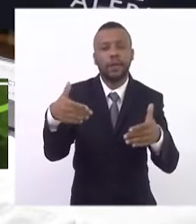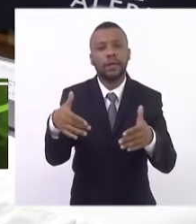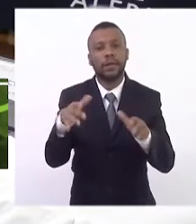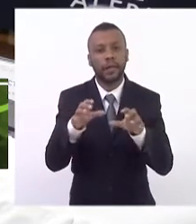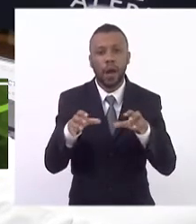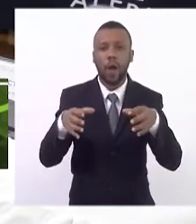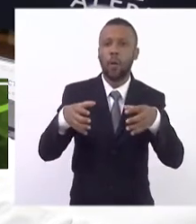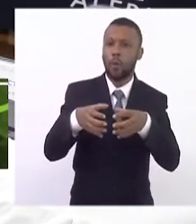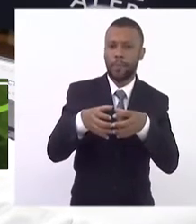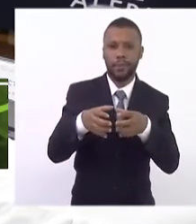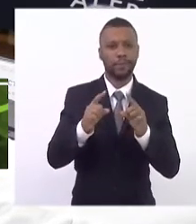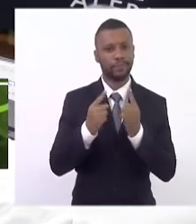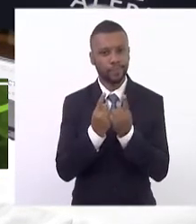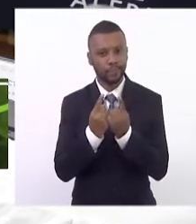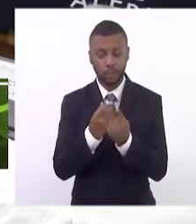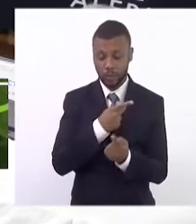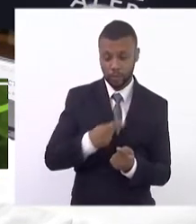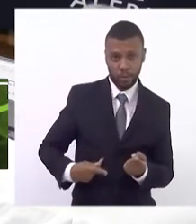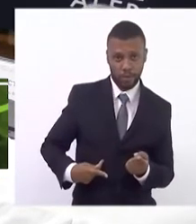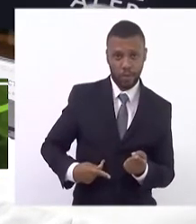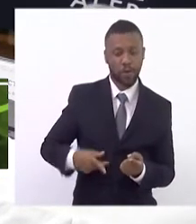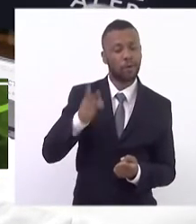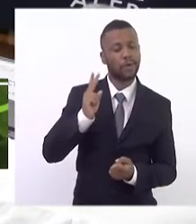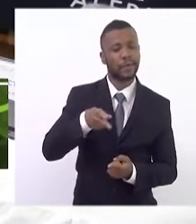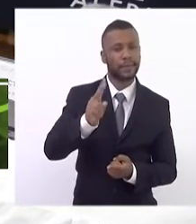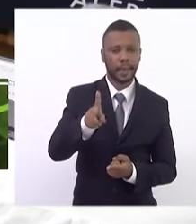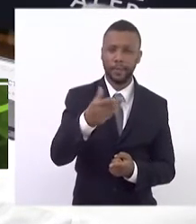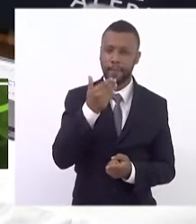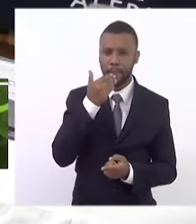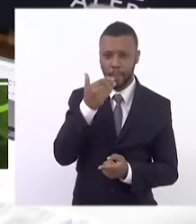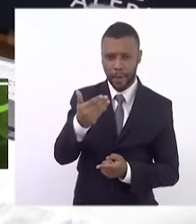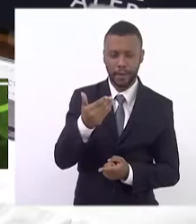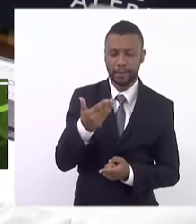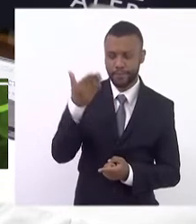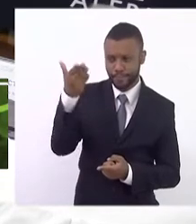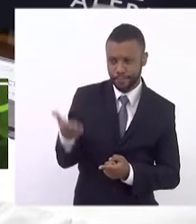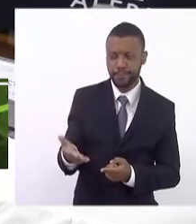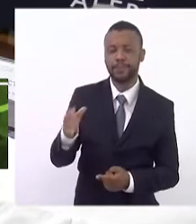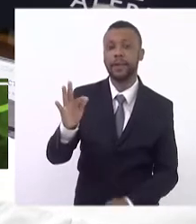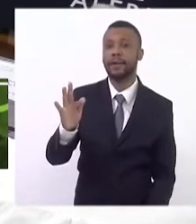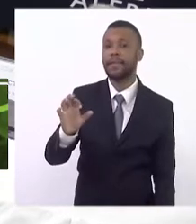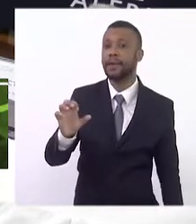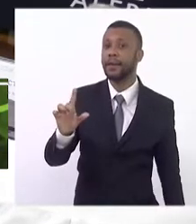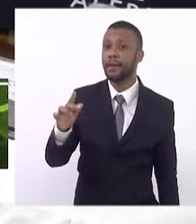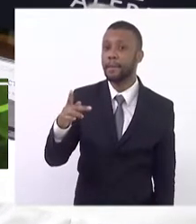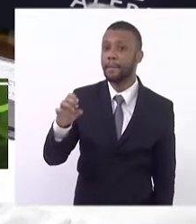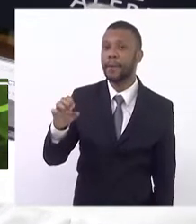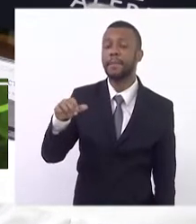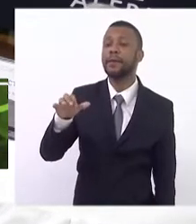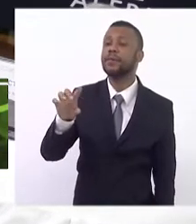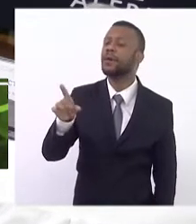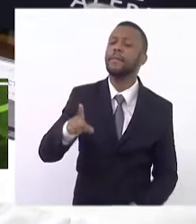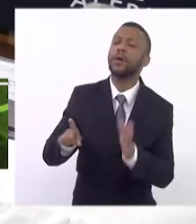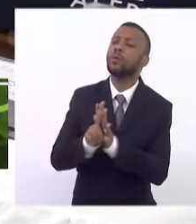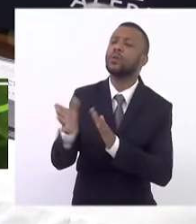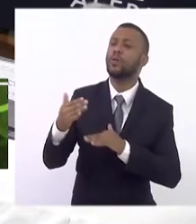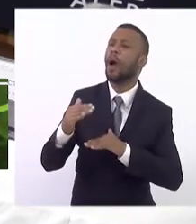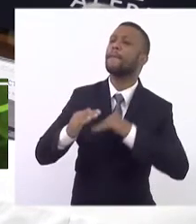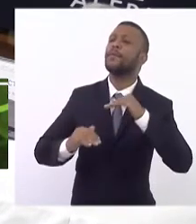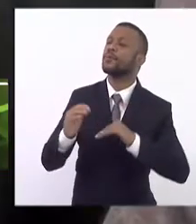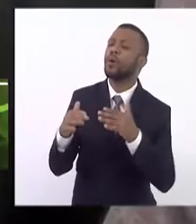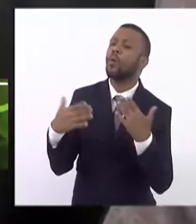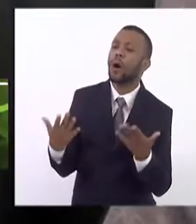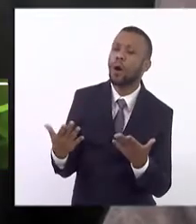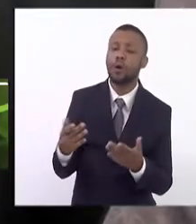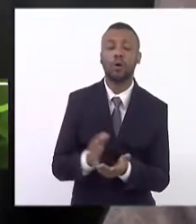qualquer comissão que eu presida ou faça parte. Felipe Mendes, qual é a sua profissão? Eu sou